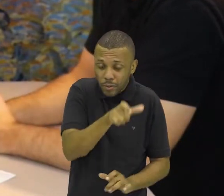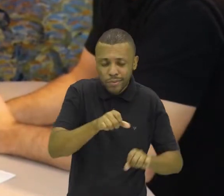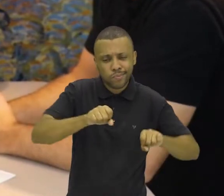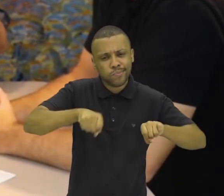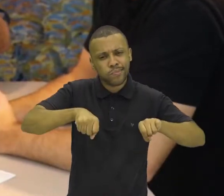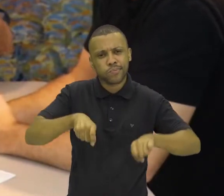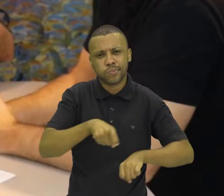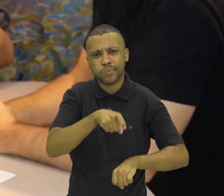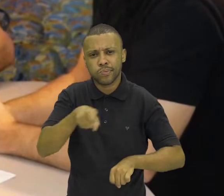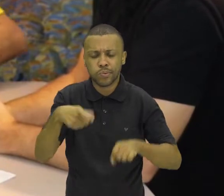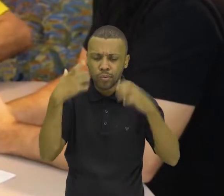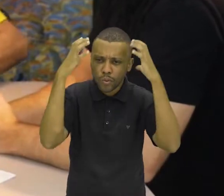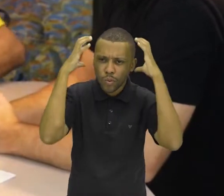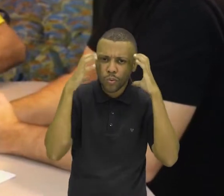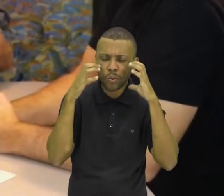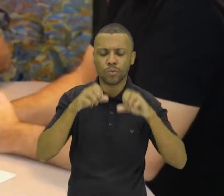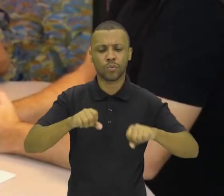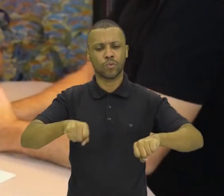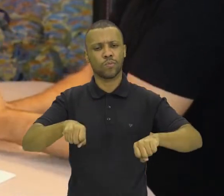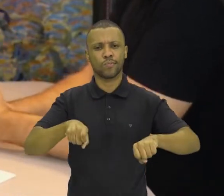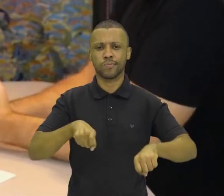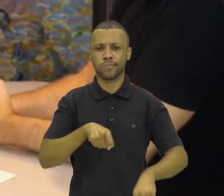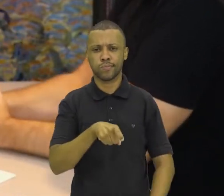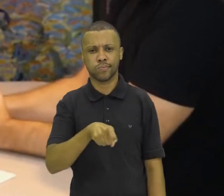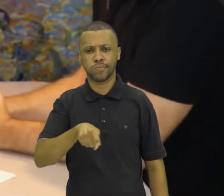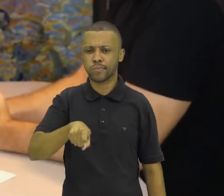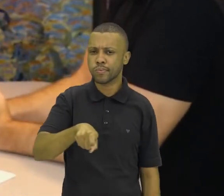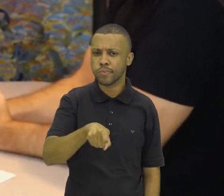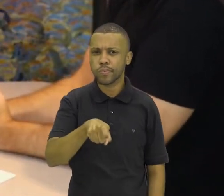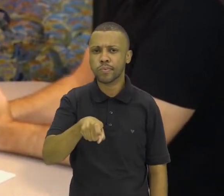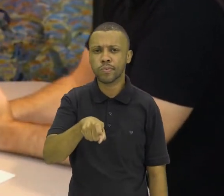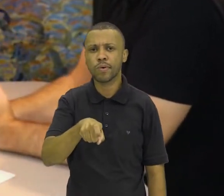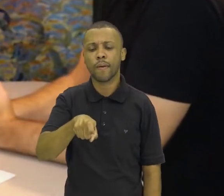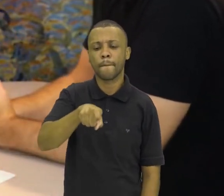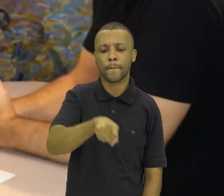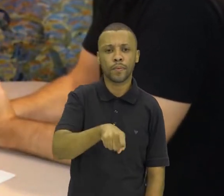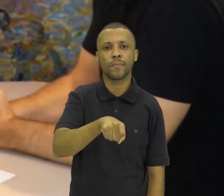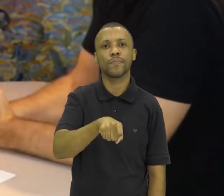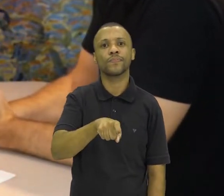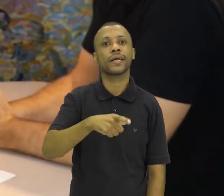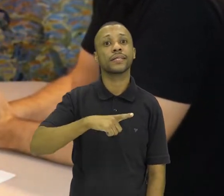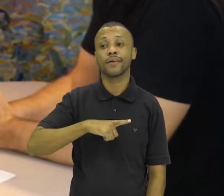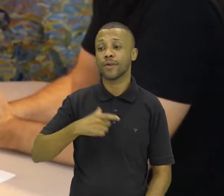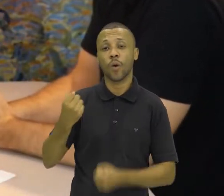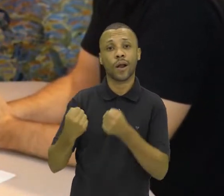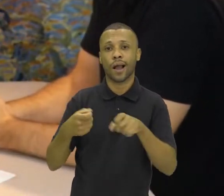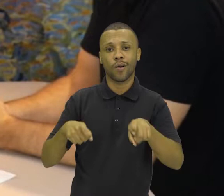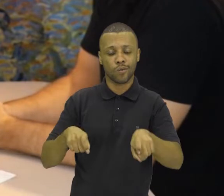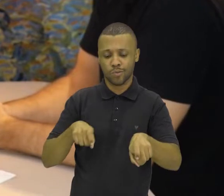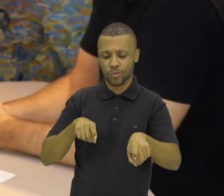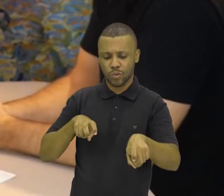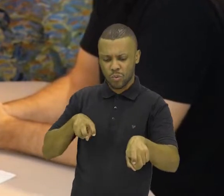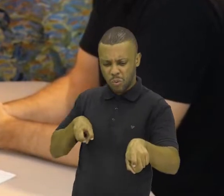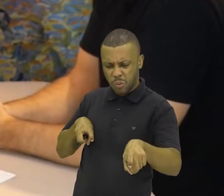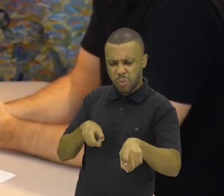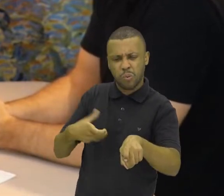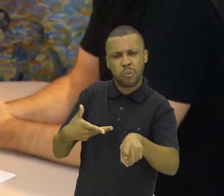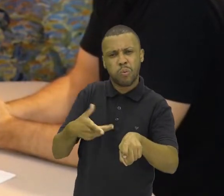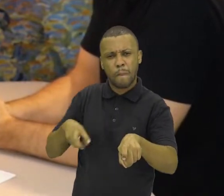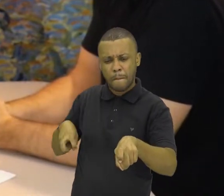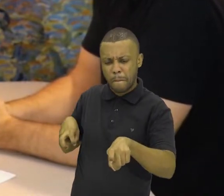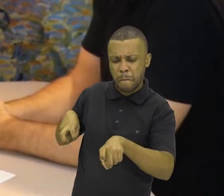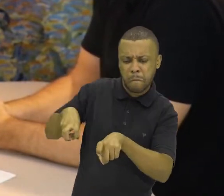parou a motocicleta, estava retirando o seu capacete e tal, junto ao meio-fio. Aí veio um carro em alta velocidade,